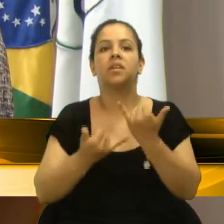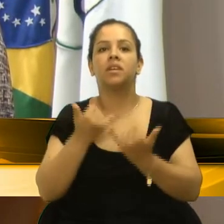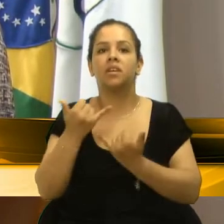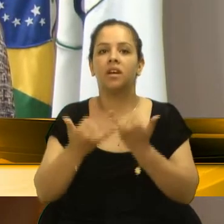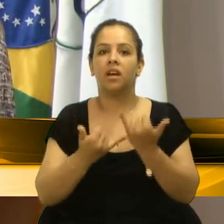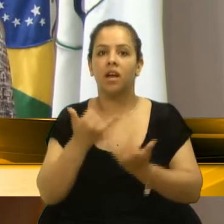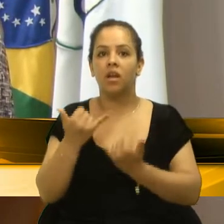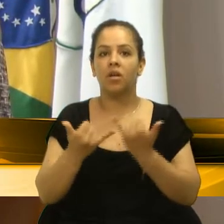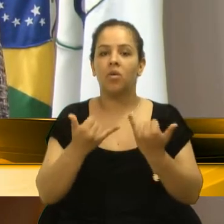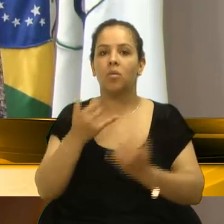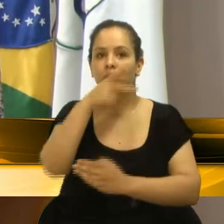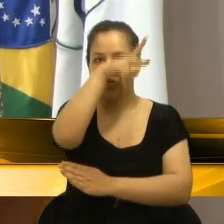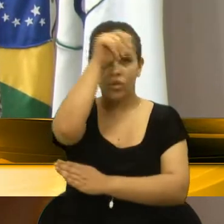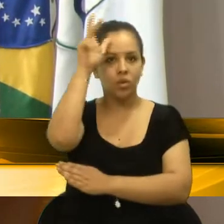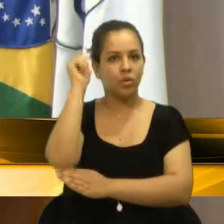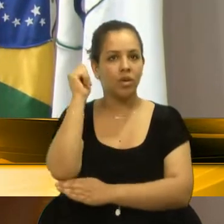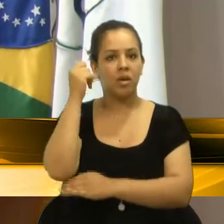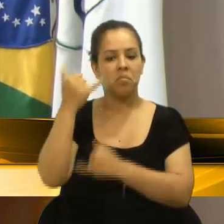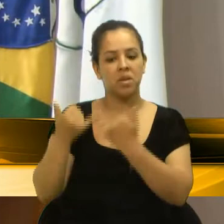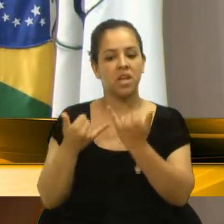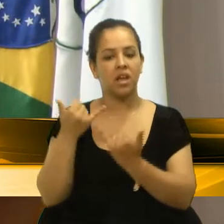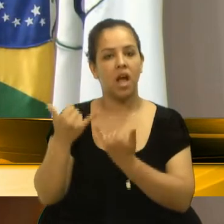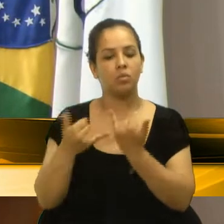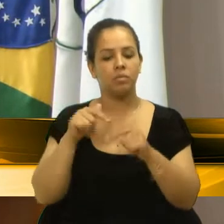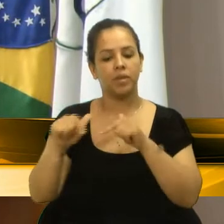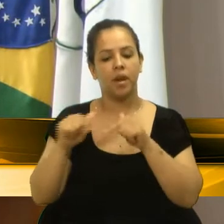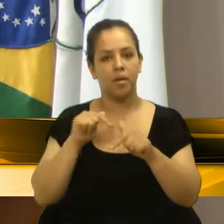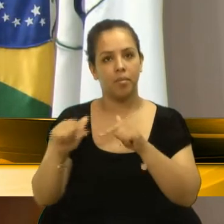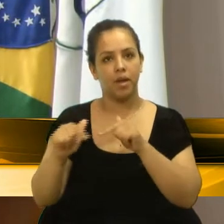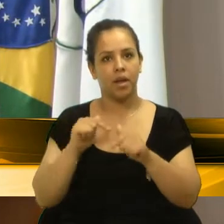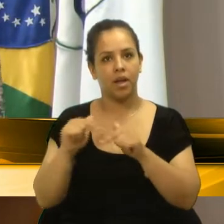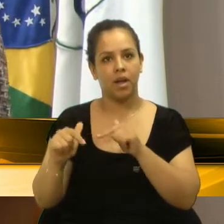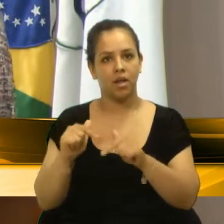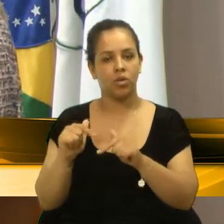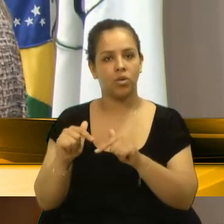pública e está a brincar com o trabalho e o dever desta